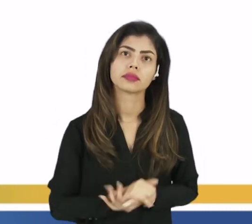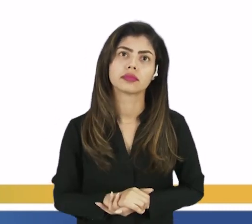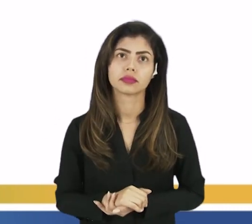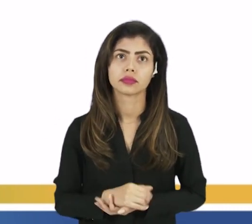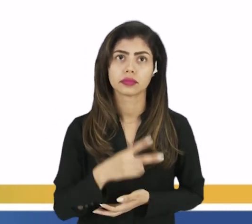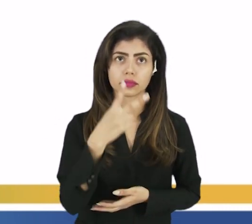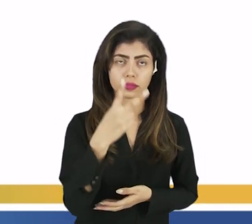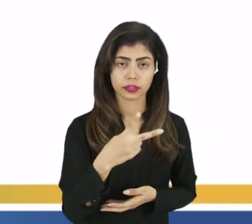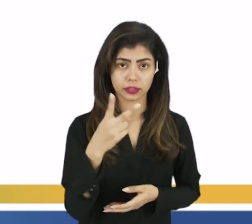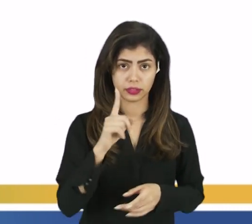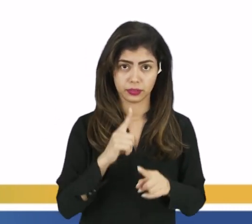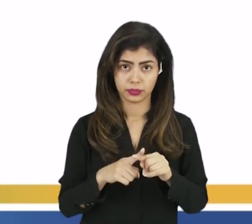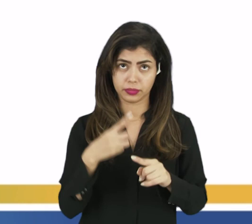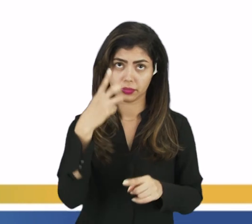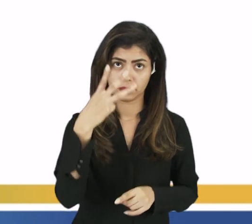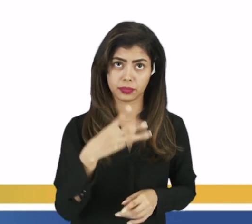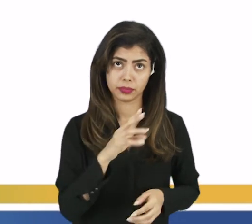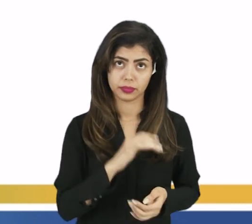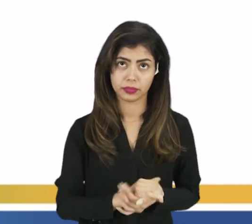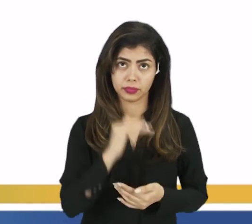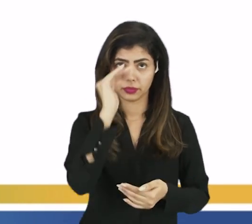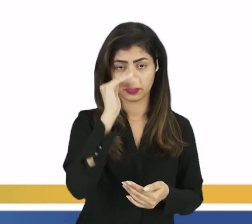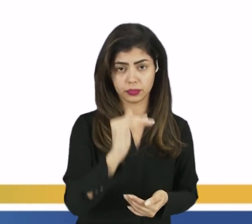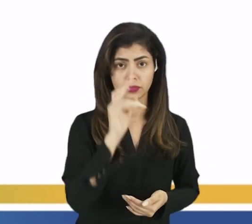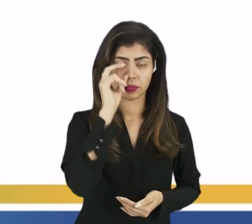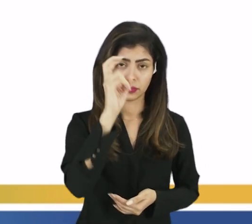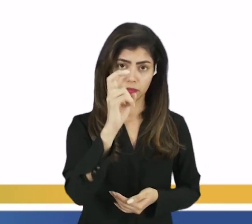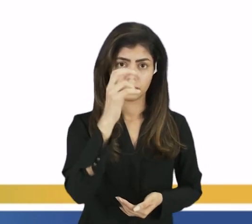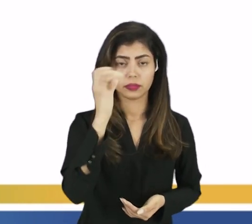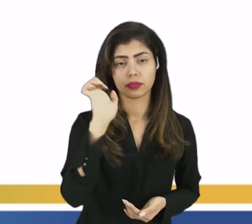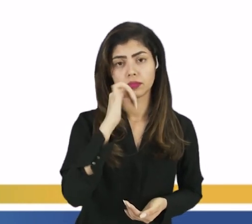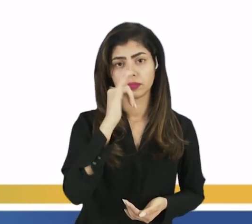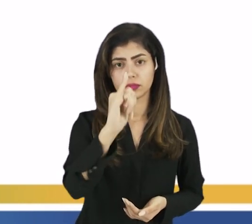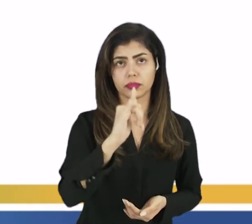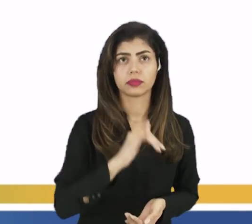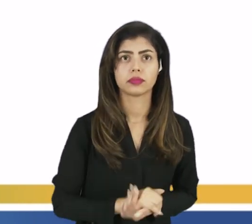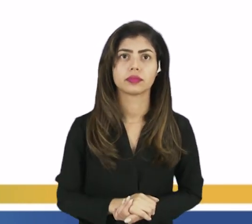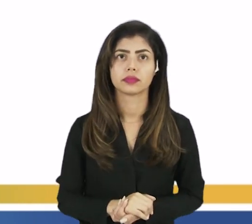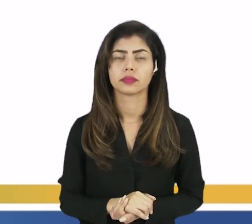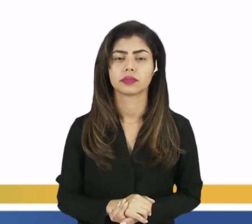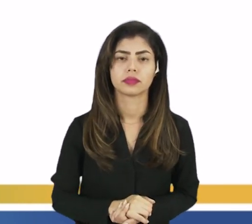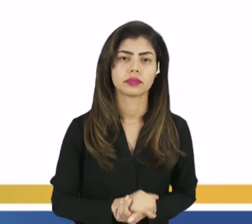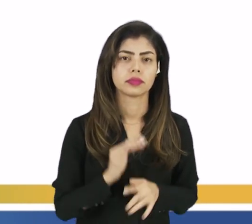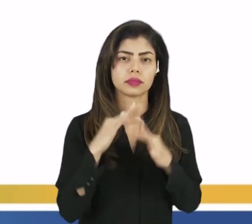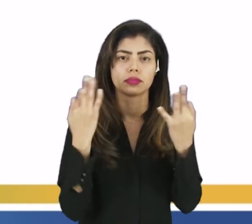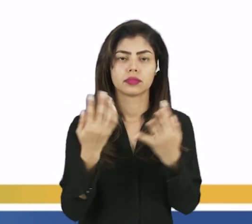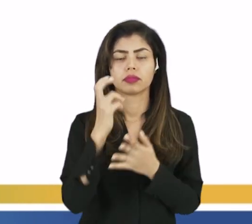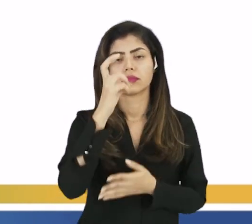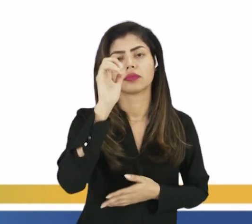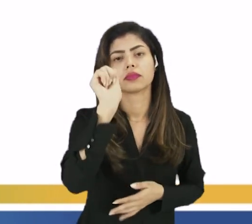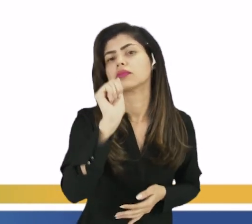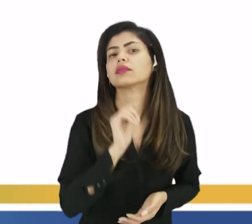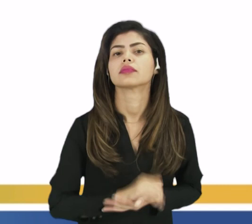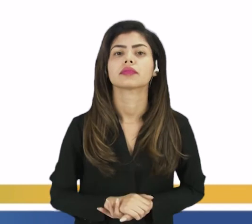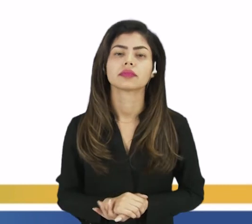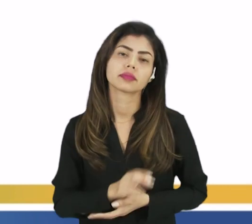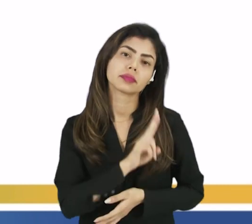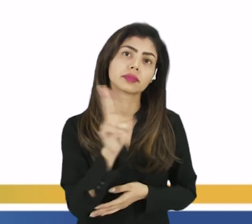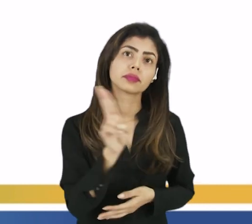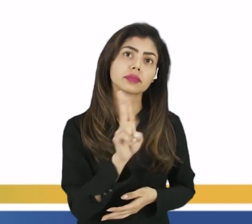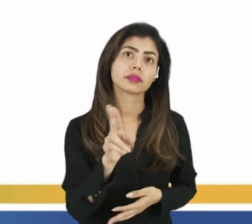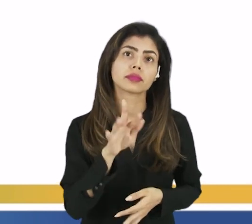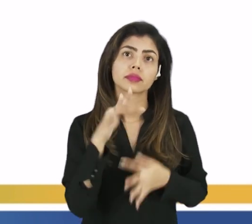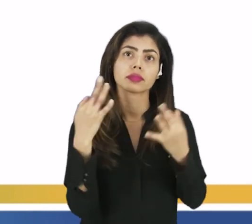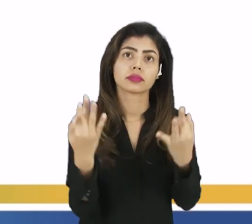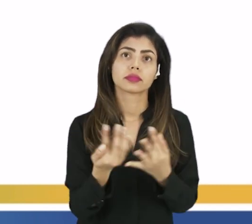dois mais três então na camada de valência tem 5 elétrons então ele é da família 5 a e